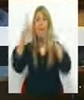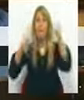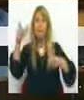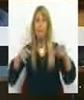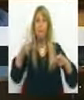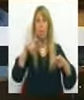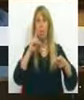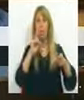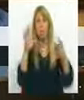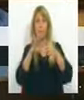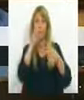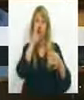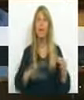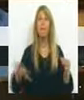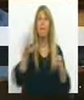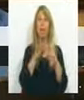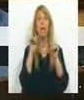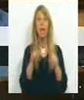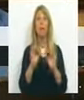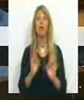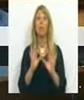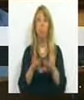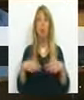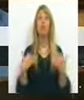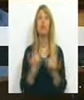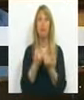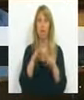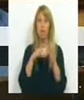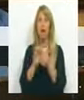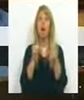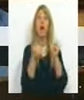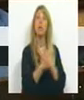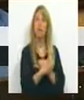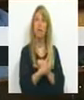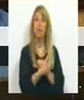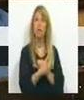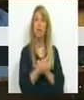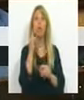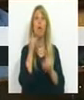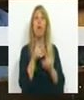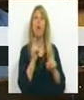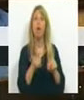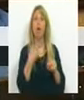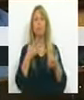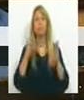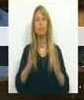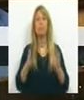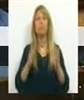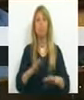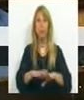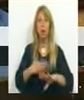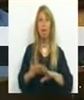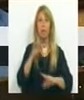aí que a própria sociedade sofra esta alteração por forma a que não seja necessário tanto recurso